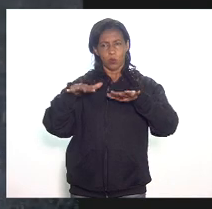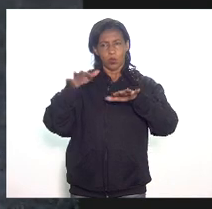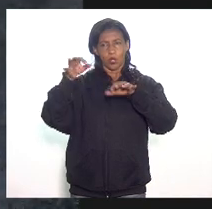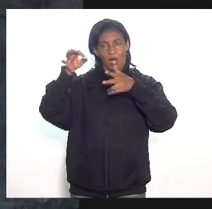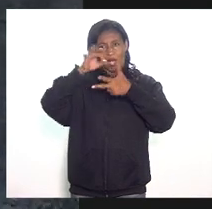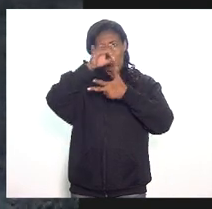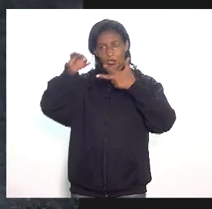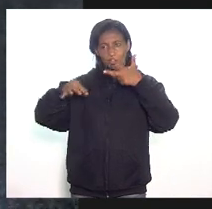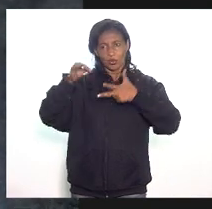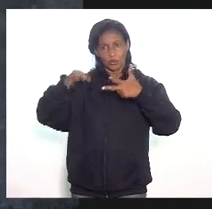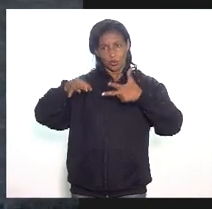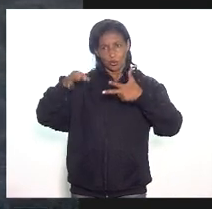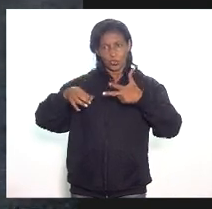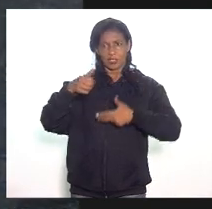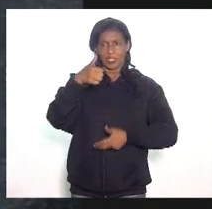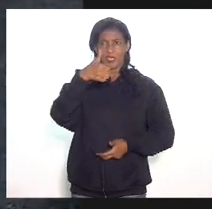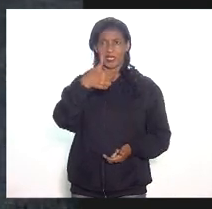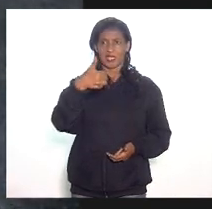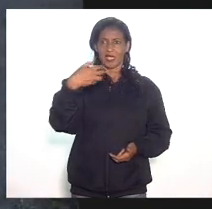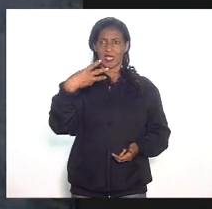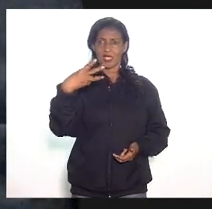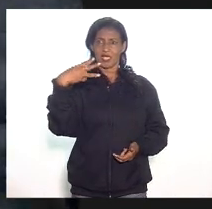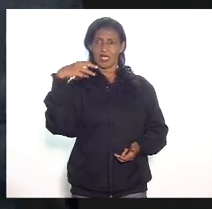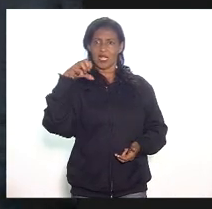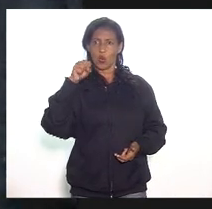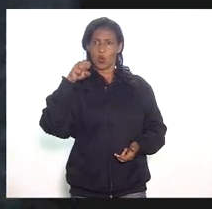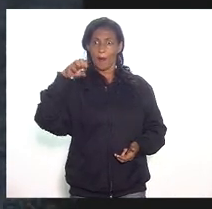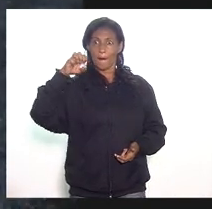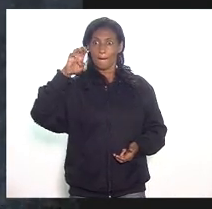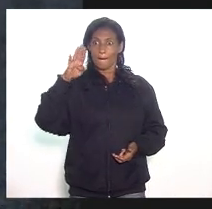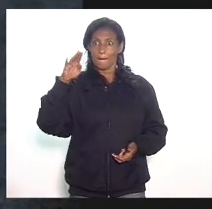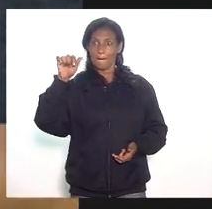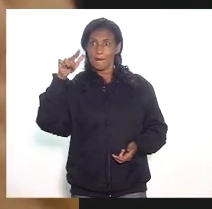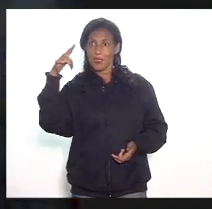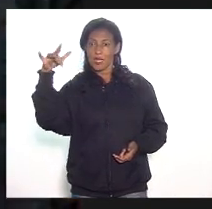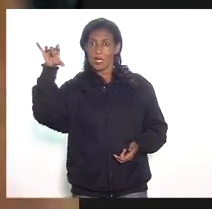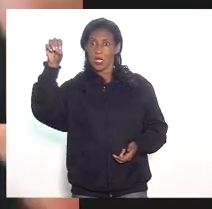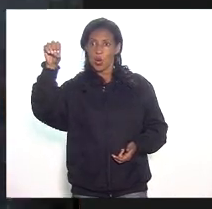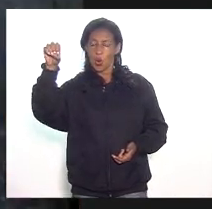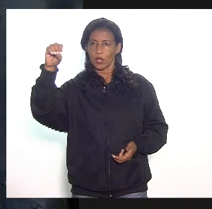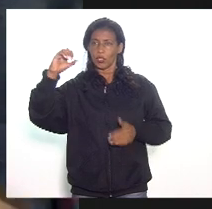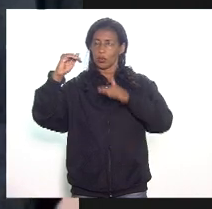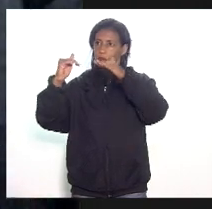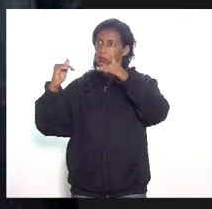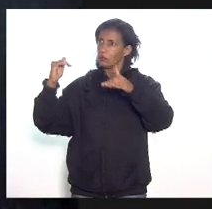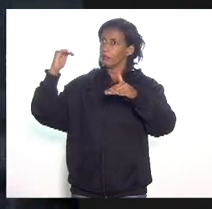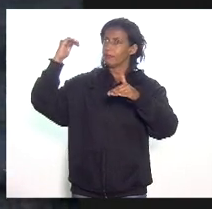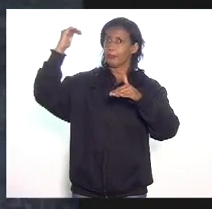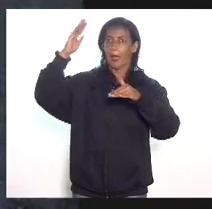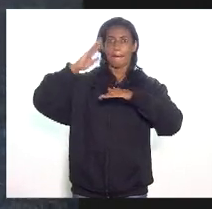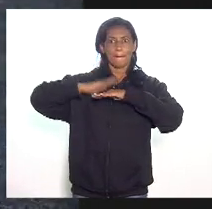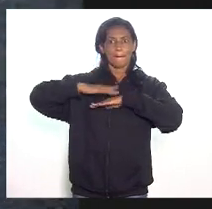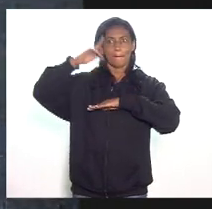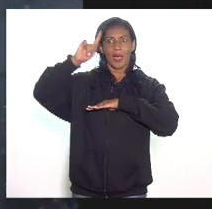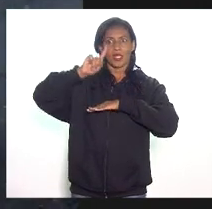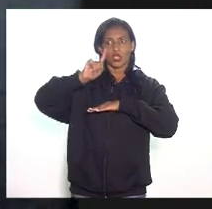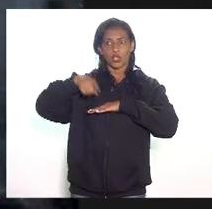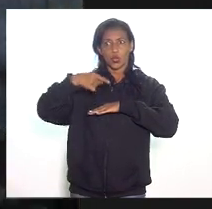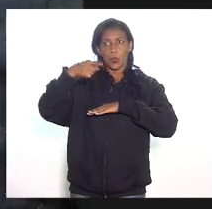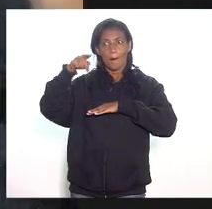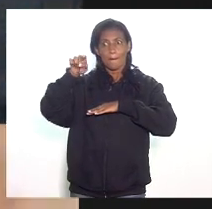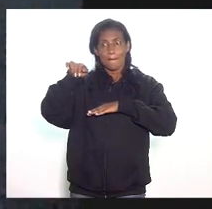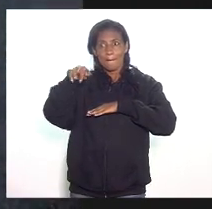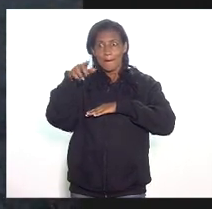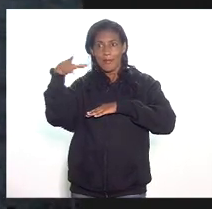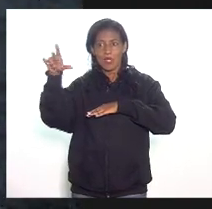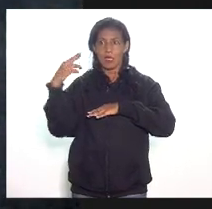138 milhões de reais. 138 milhões de um fundo bilionário de mais de um bilhão de reais e que a